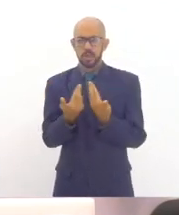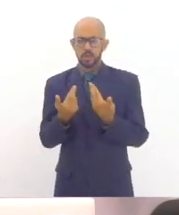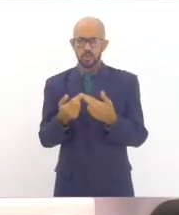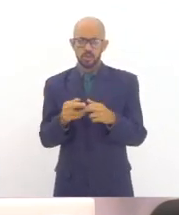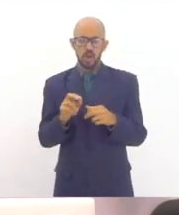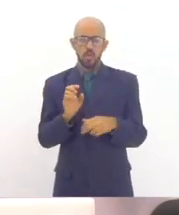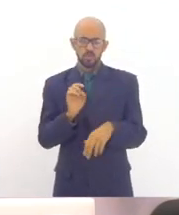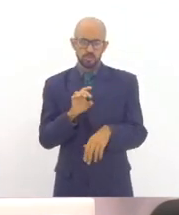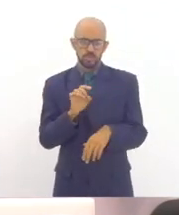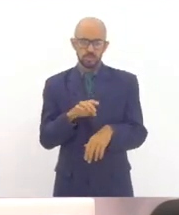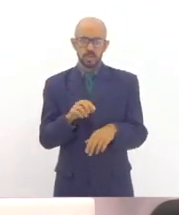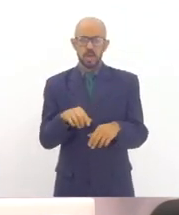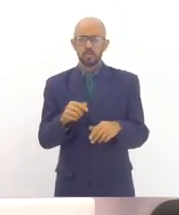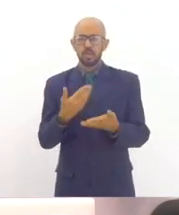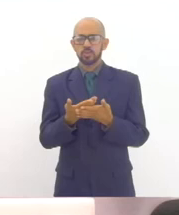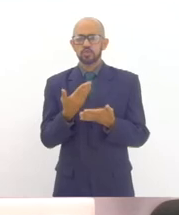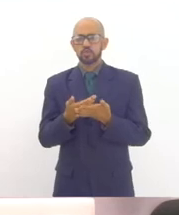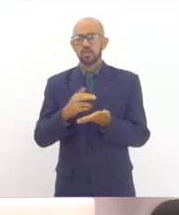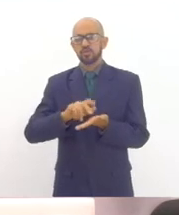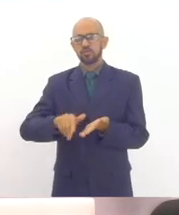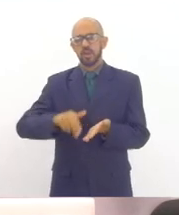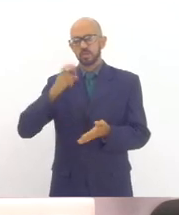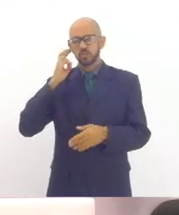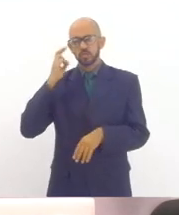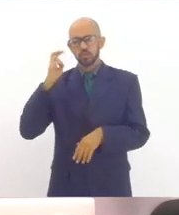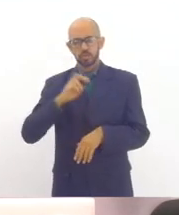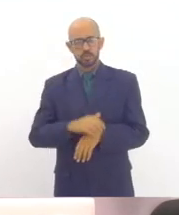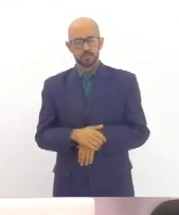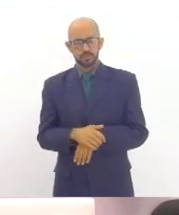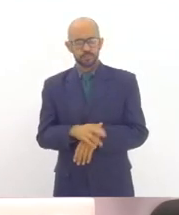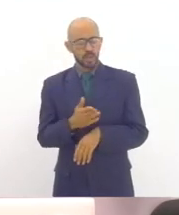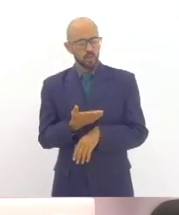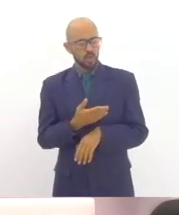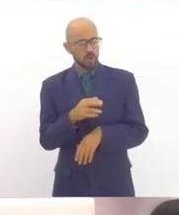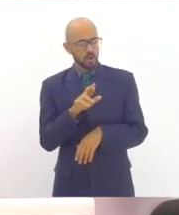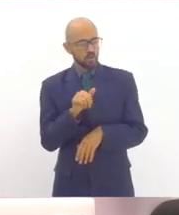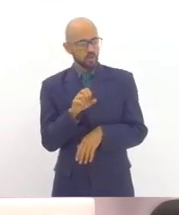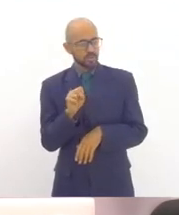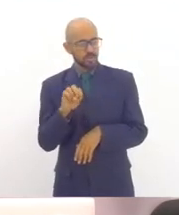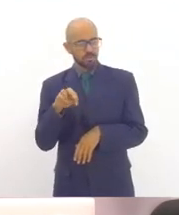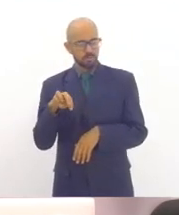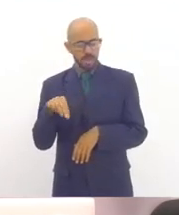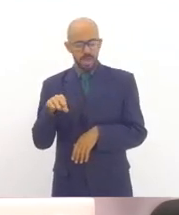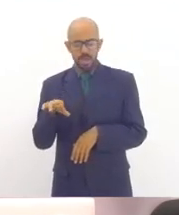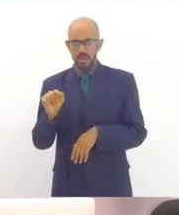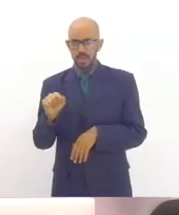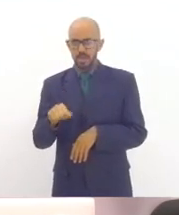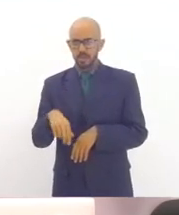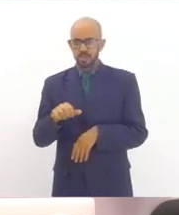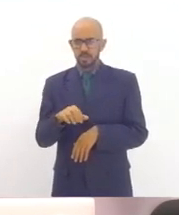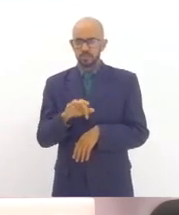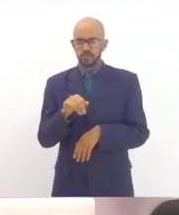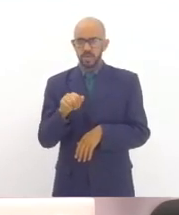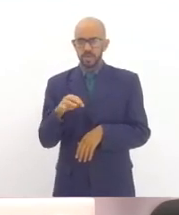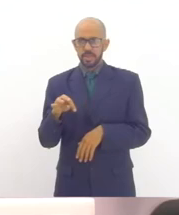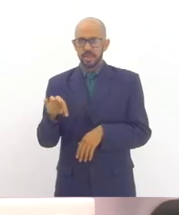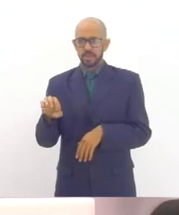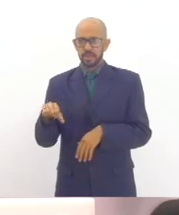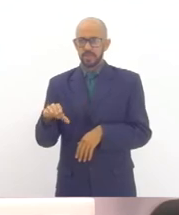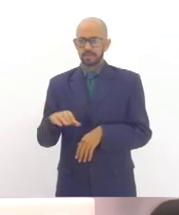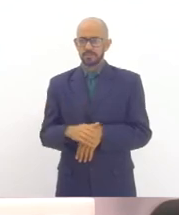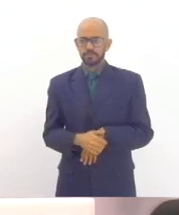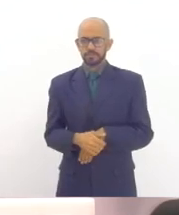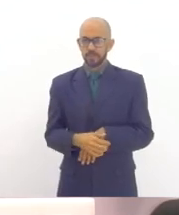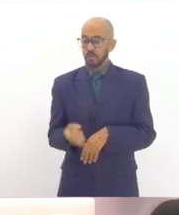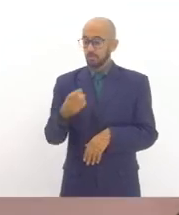eu passo a palavra para a professora Rosimara, representante aqui da FAETEC. Obrigado pela presença. Bom